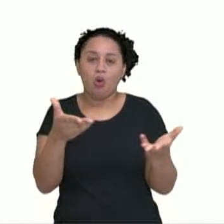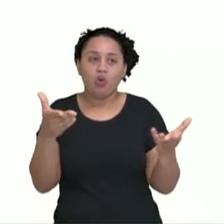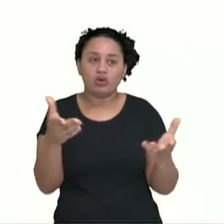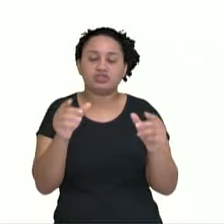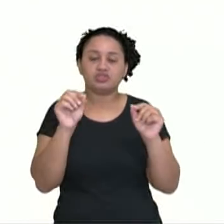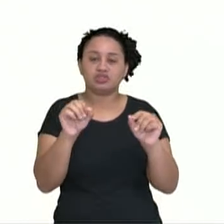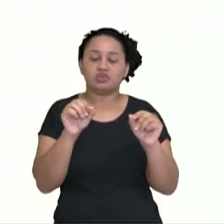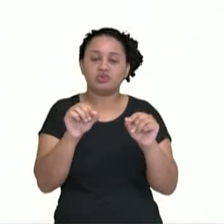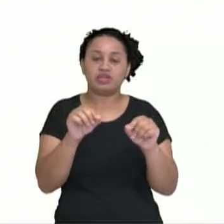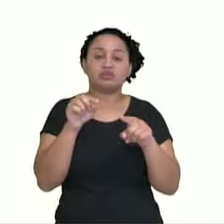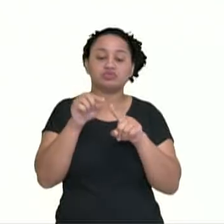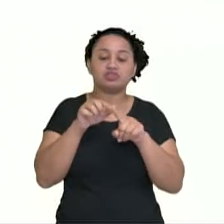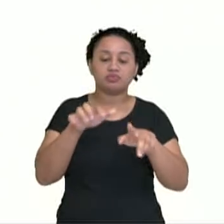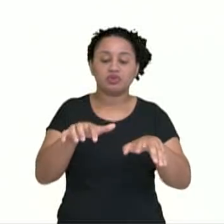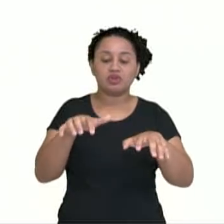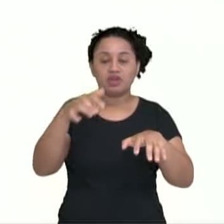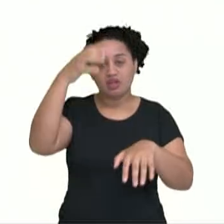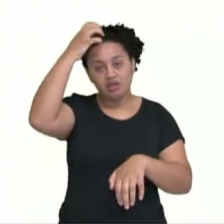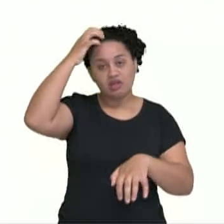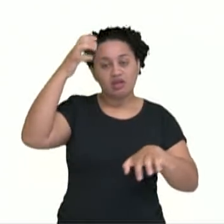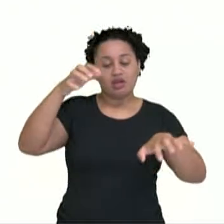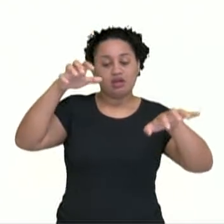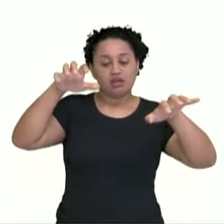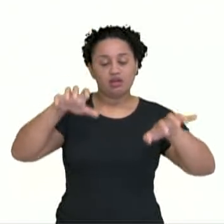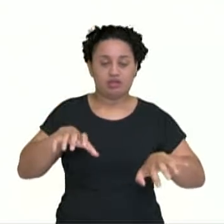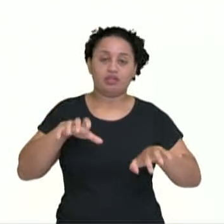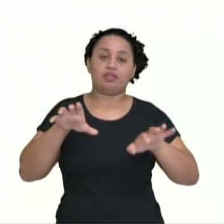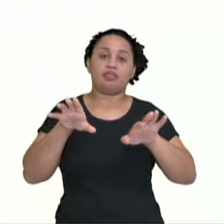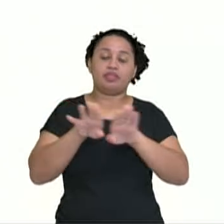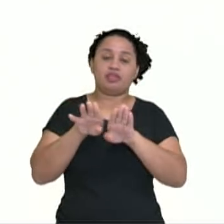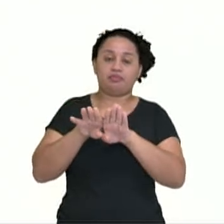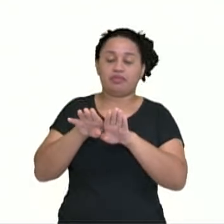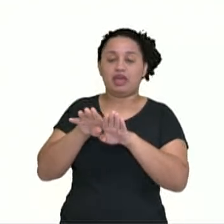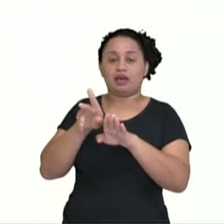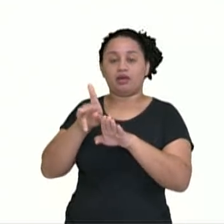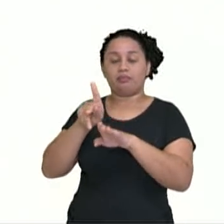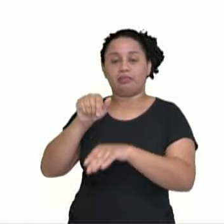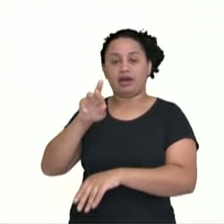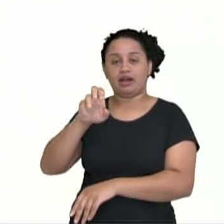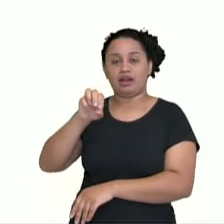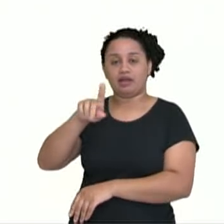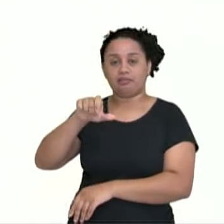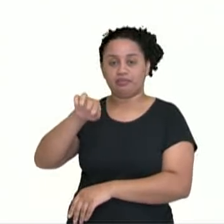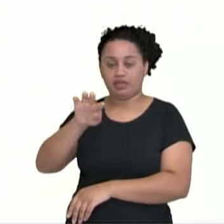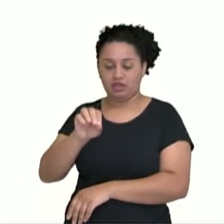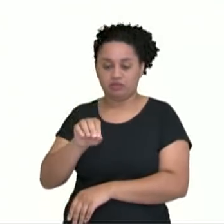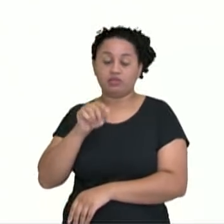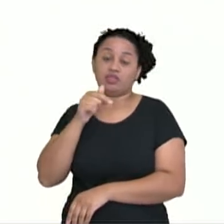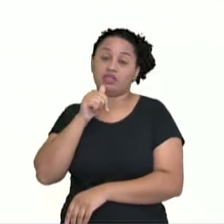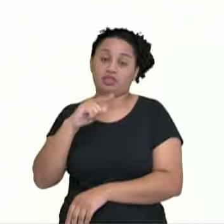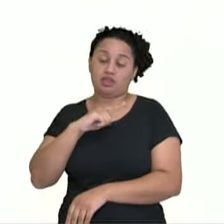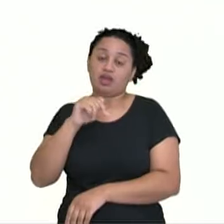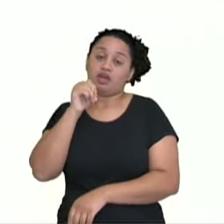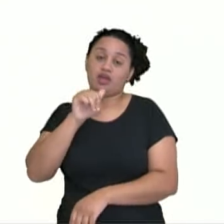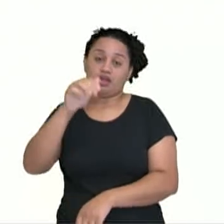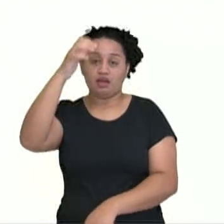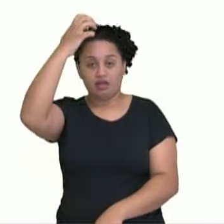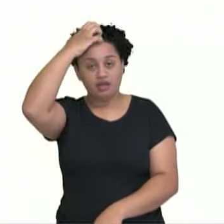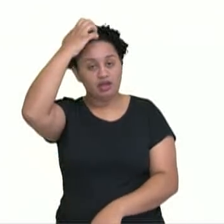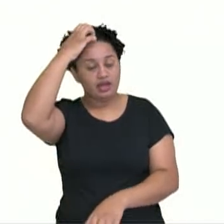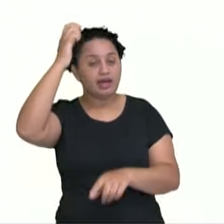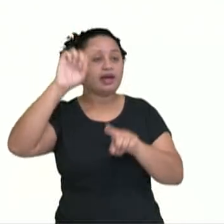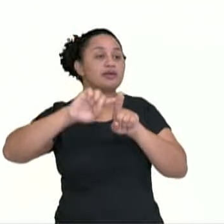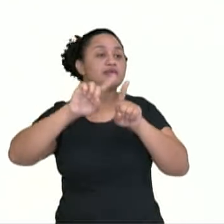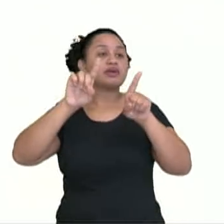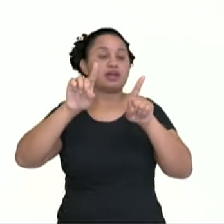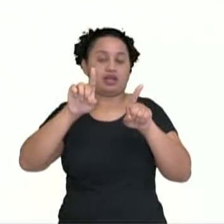uma monarquia parlamentarista, né? A rainha reina e o parlamento, ele governa. Isso